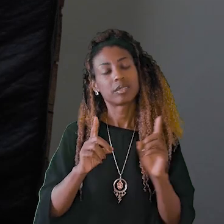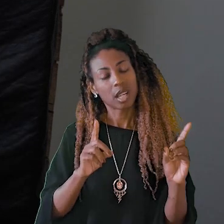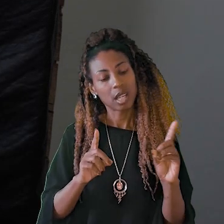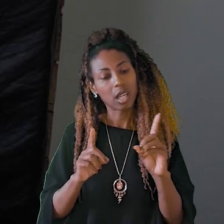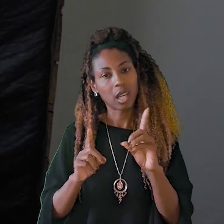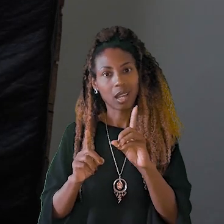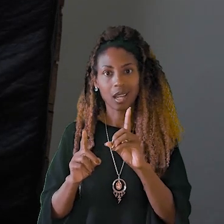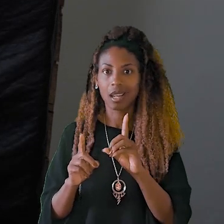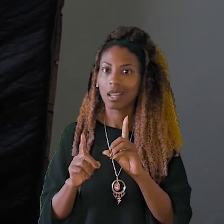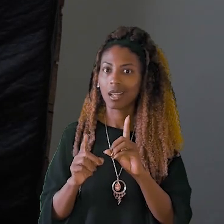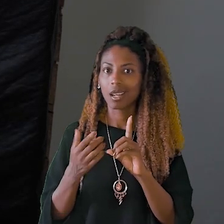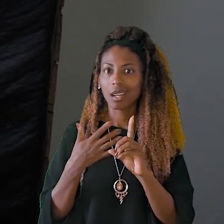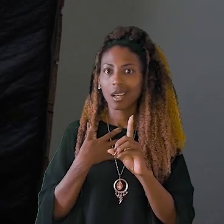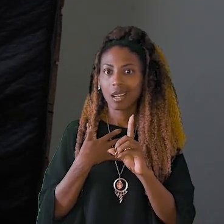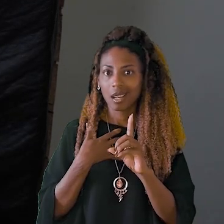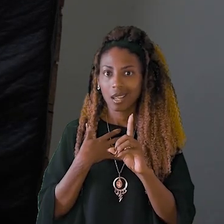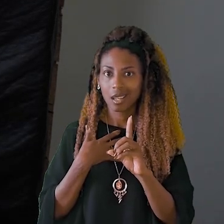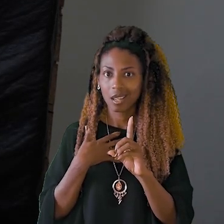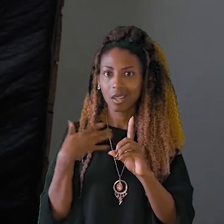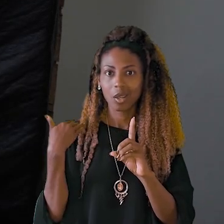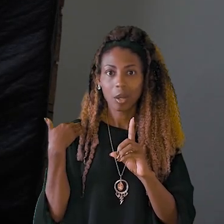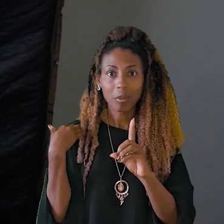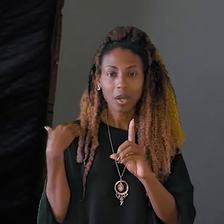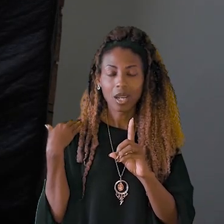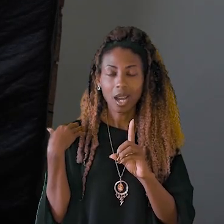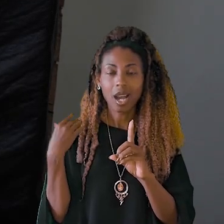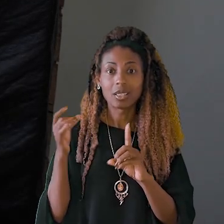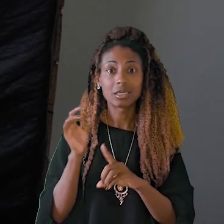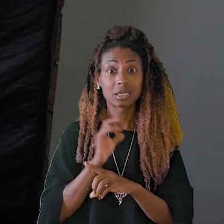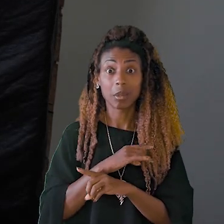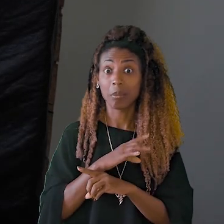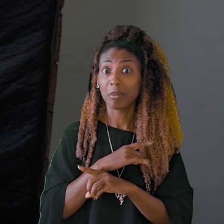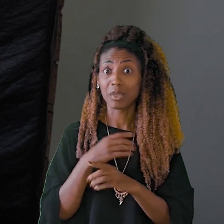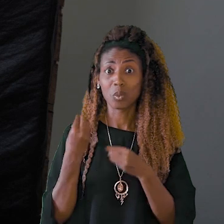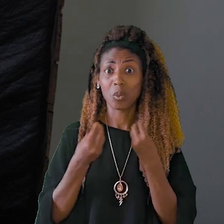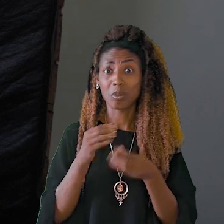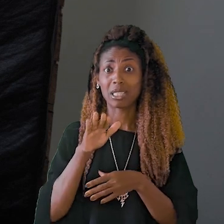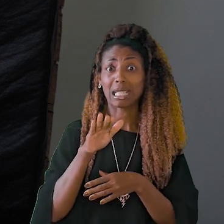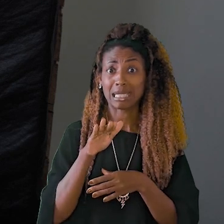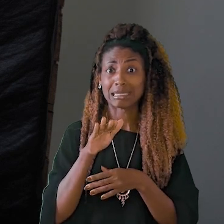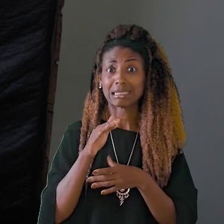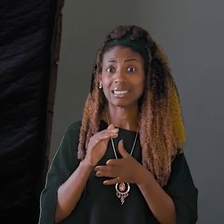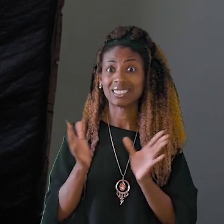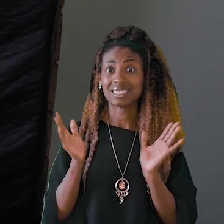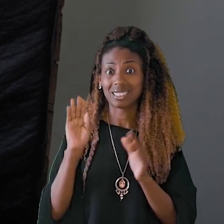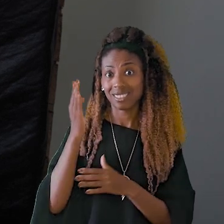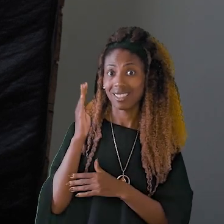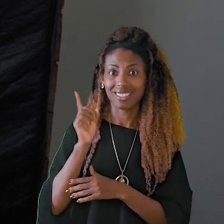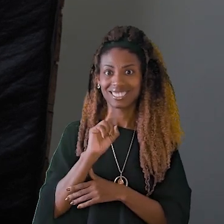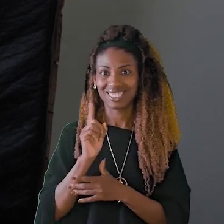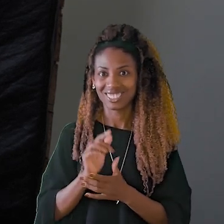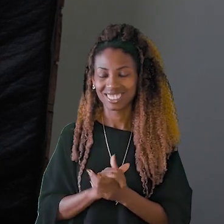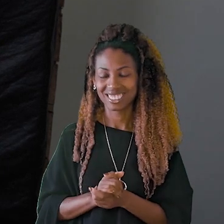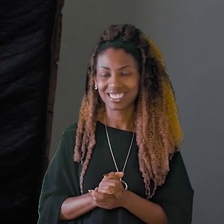lado. Ela que colocou a mão. Porque eu ficava com medo de eu tocar nela, sei lá. Falei, vai acontecer alguma coisa com essa mulher. Não vou tocar